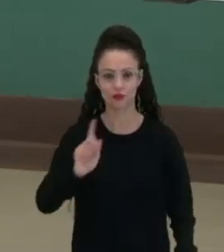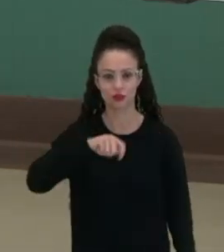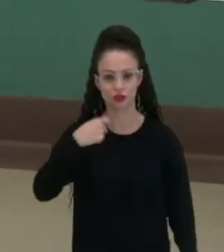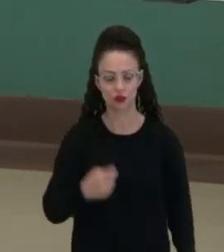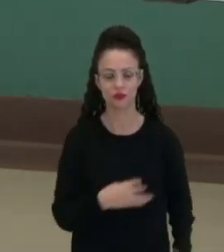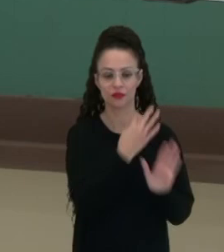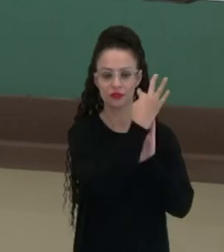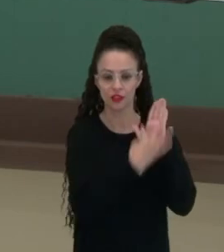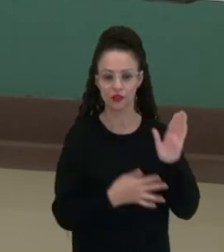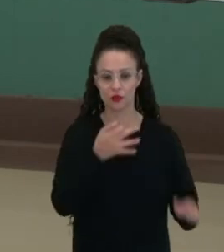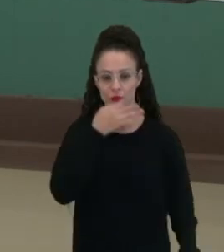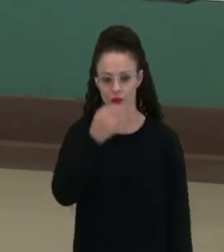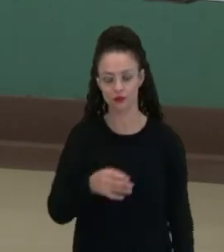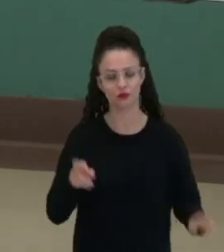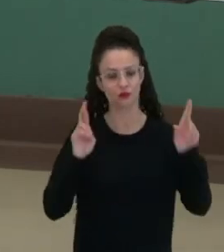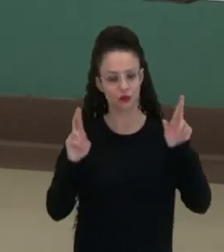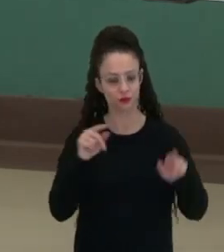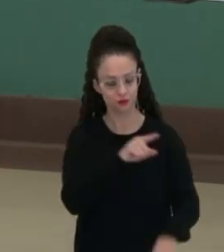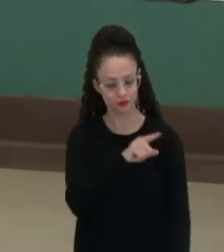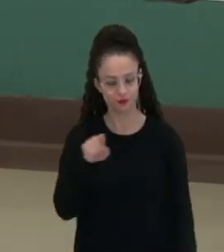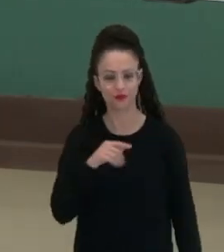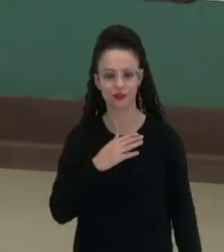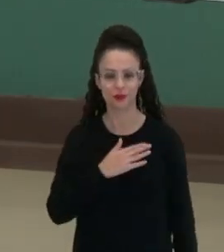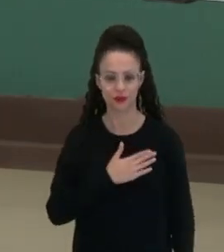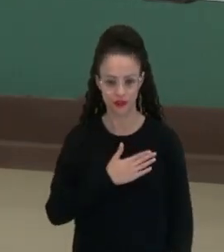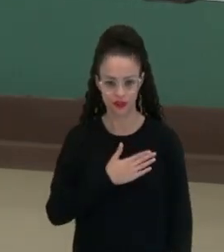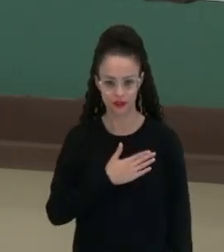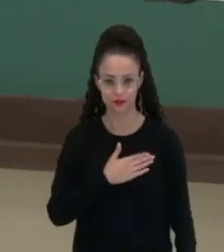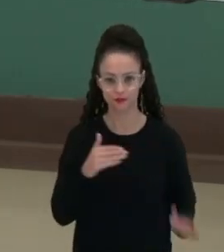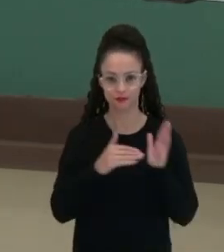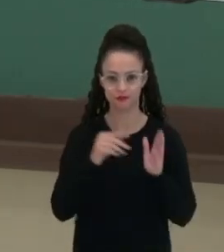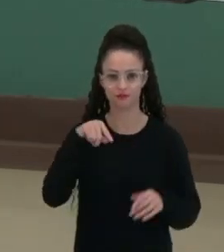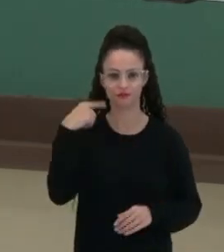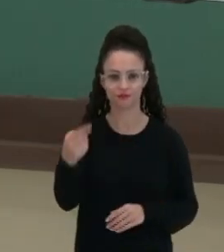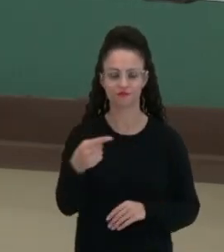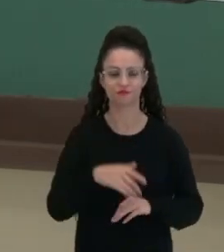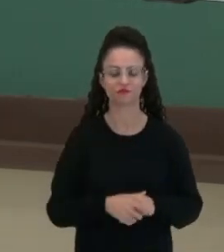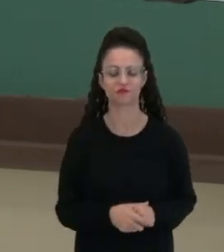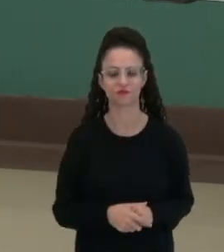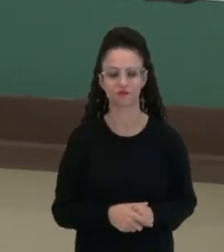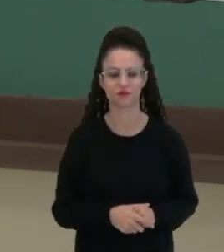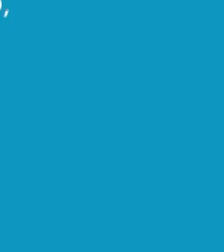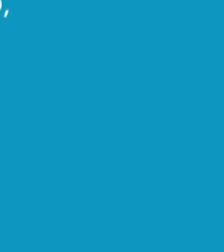sobre artigo de opinião. Espero que vocês tenham gostado e até breve!